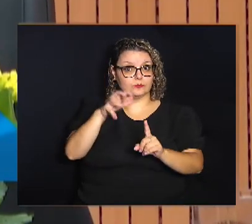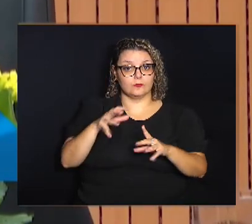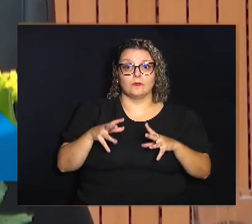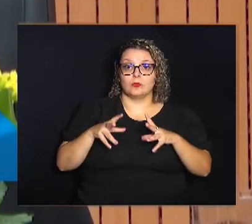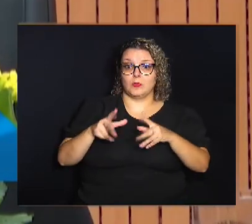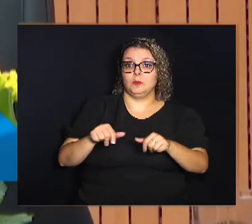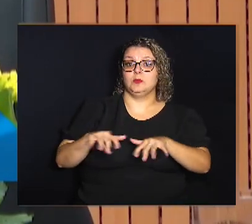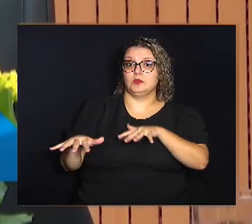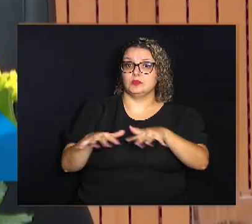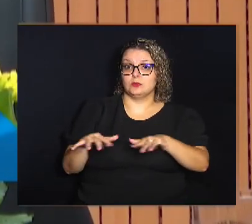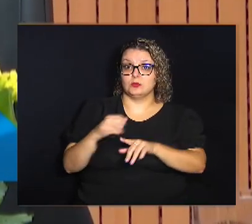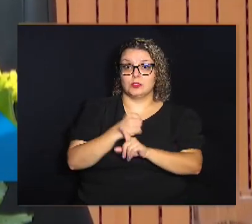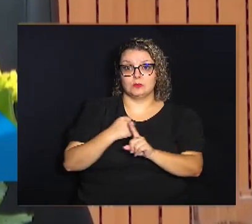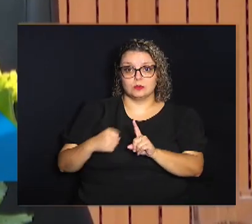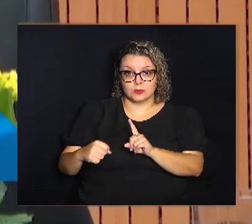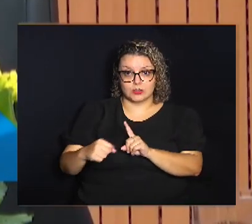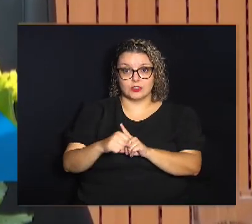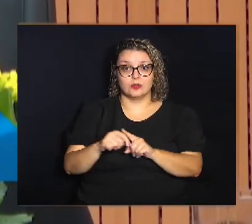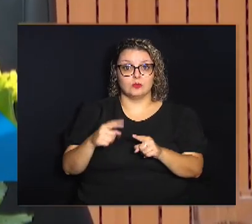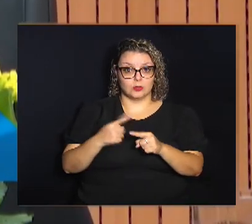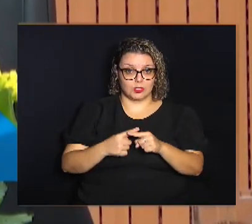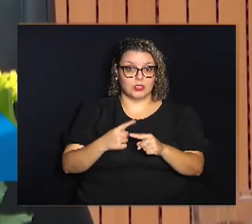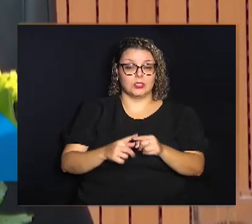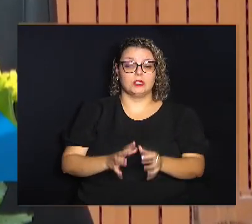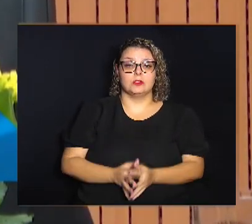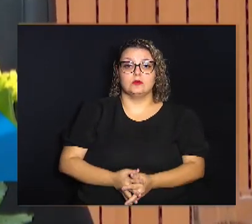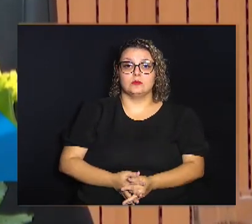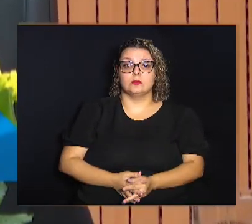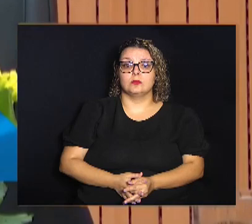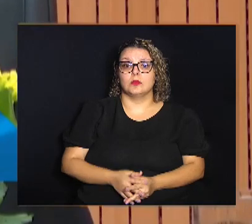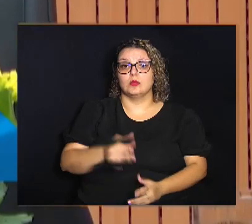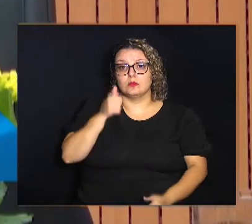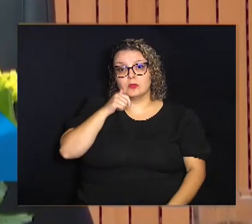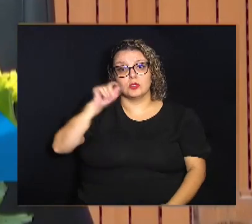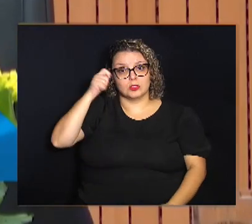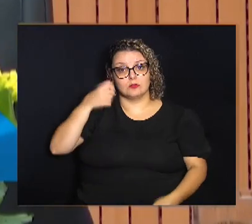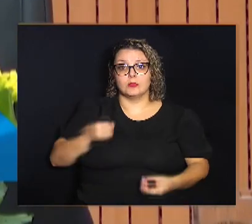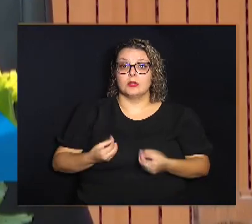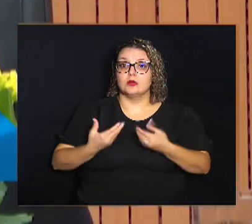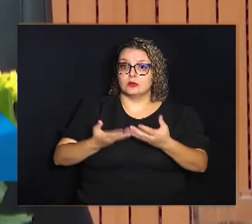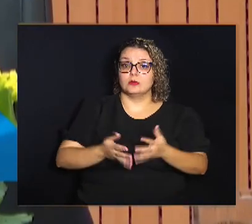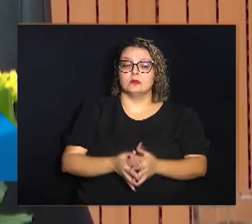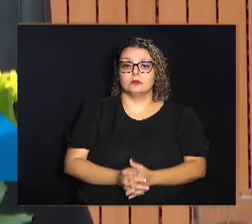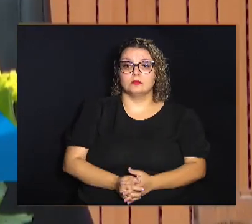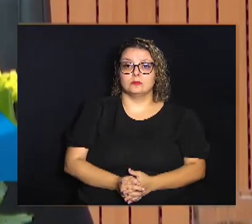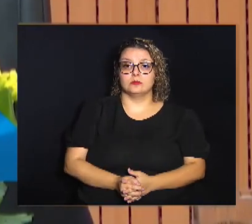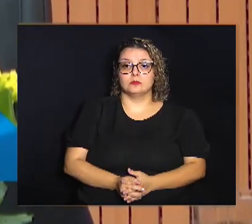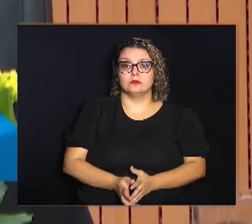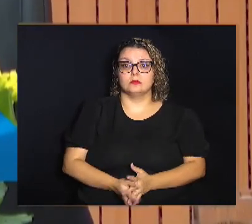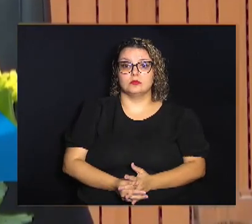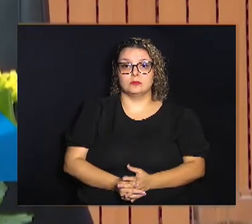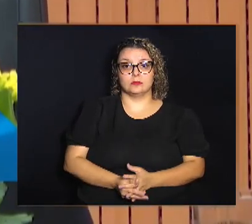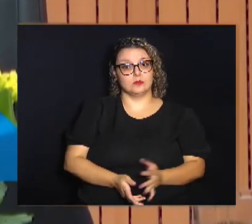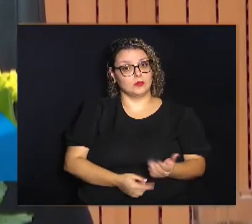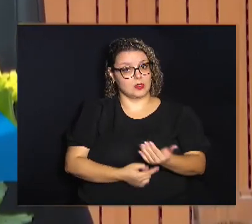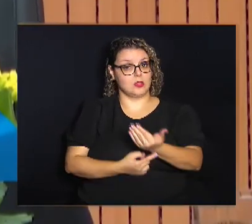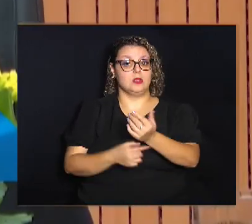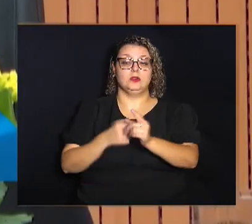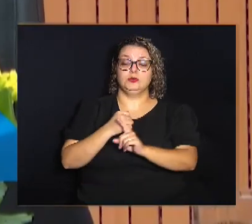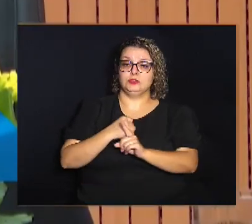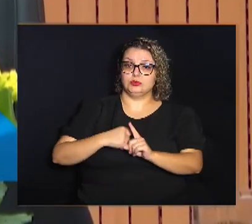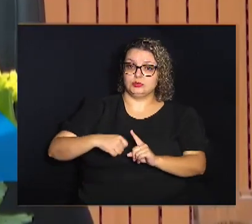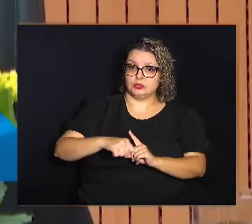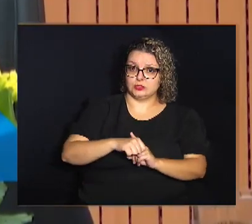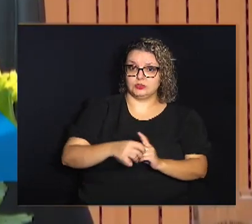os movimentos sociais, porque as mulheres negras estavam trazendo aí tecnologias sociais,